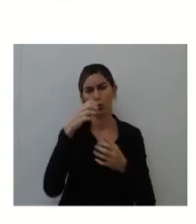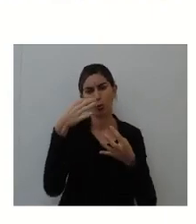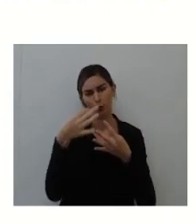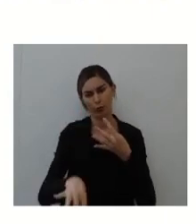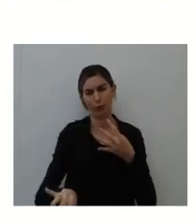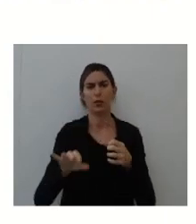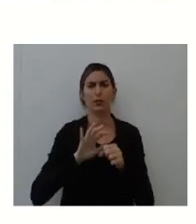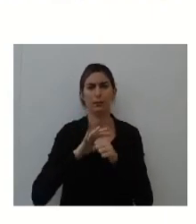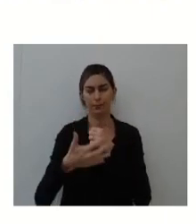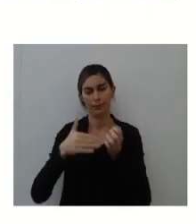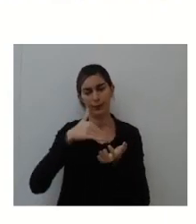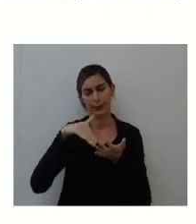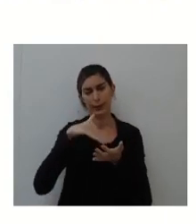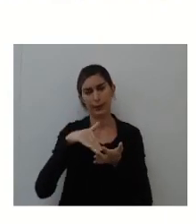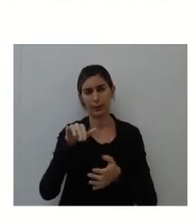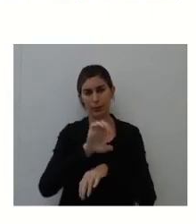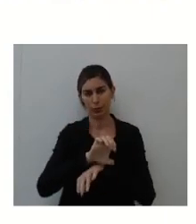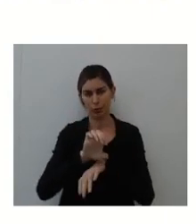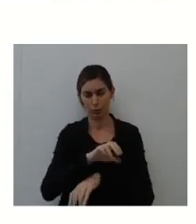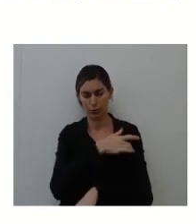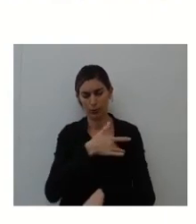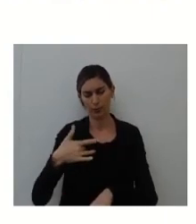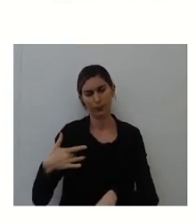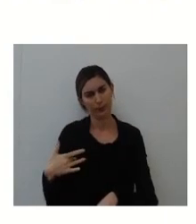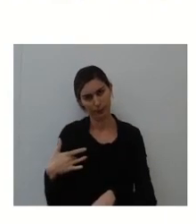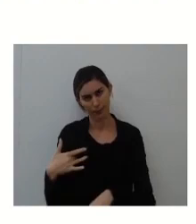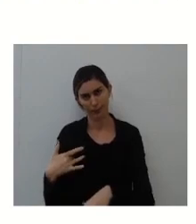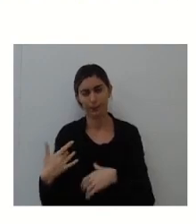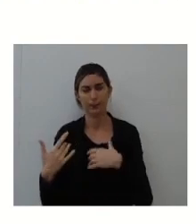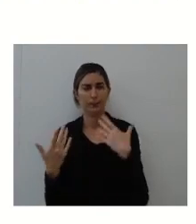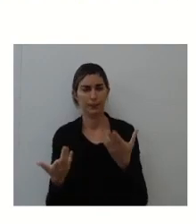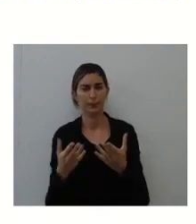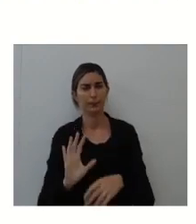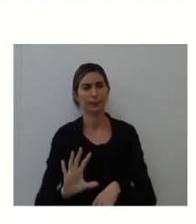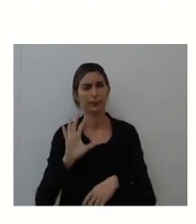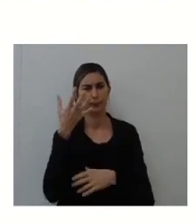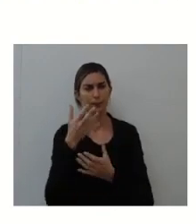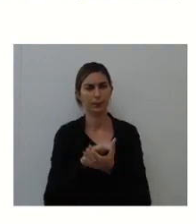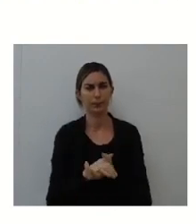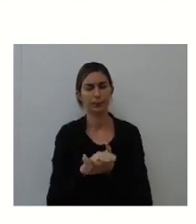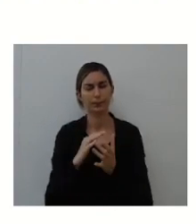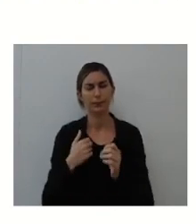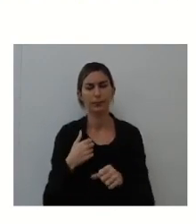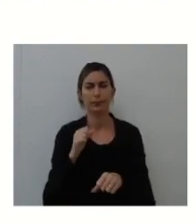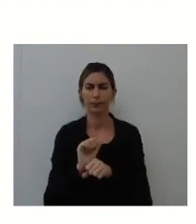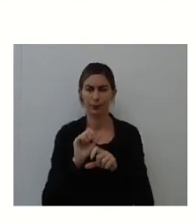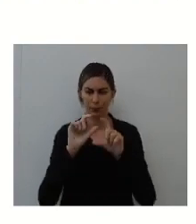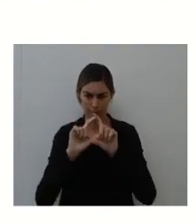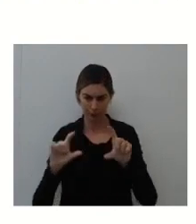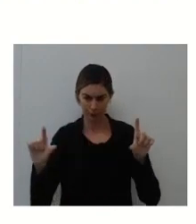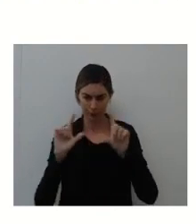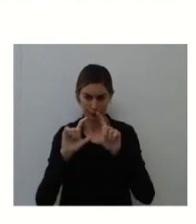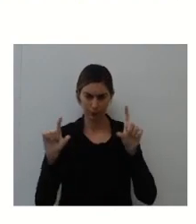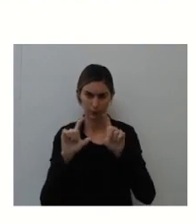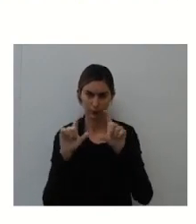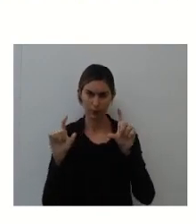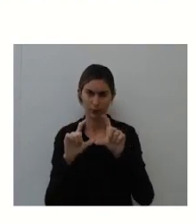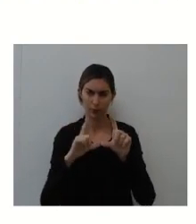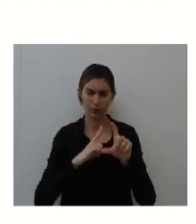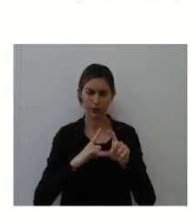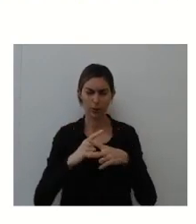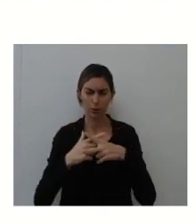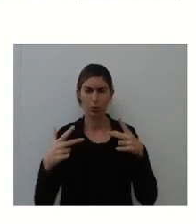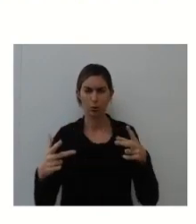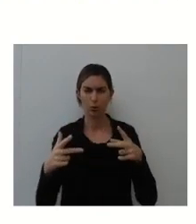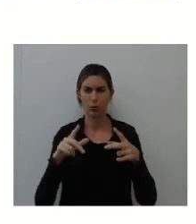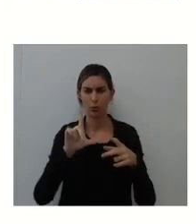confirmados, segundo a Secretaria Estadual de Saúde. Aí o que acontece? O primeiro parágrafo, é nele que a gente tem uma coisinha que se